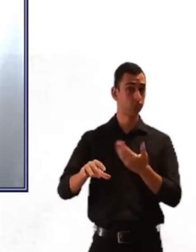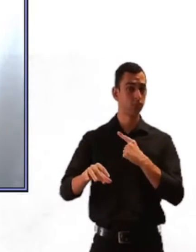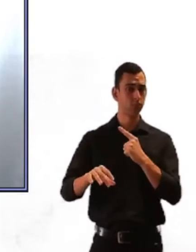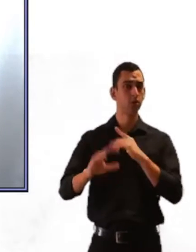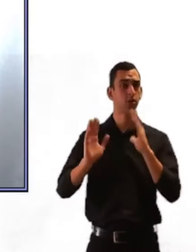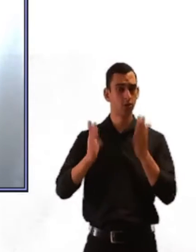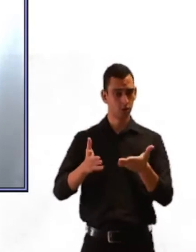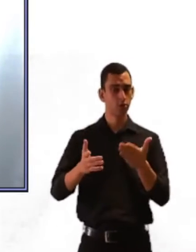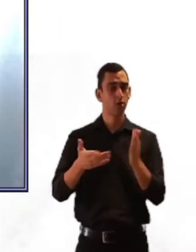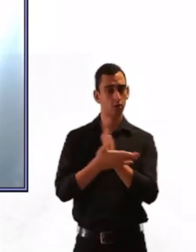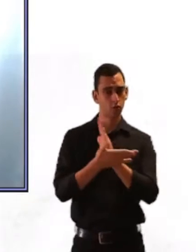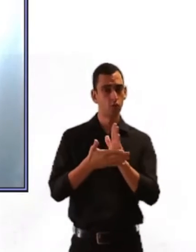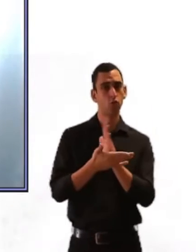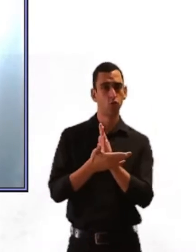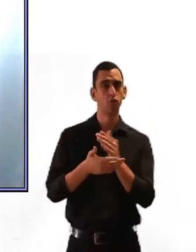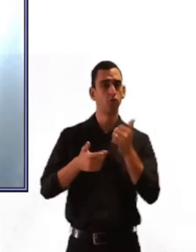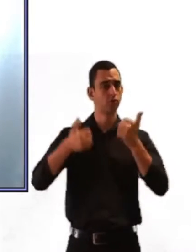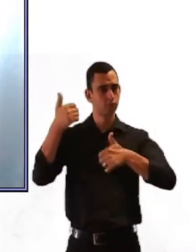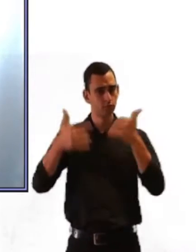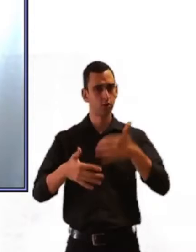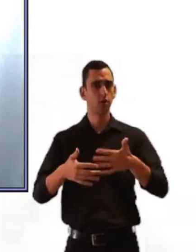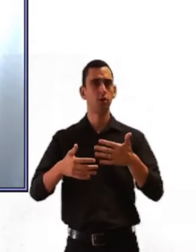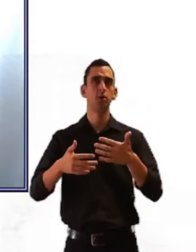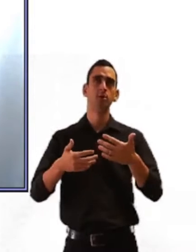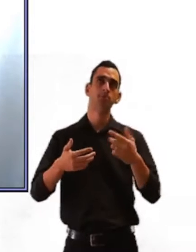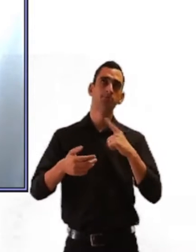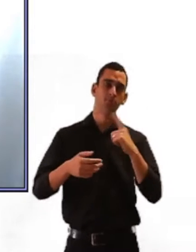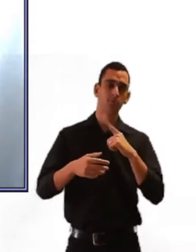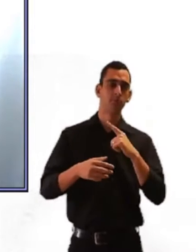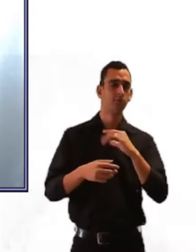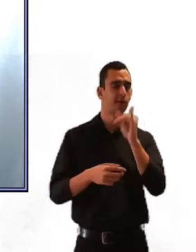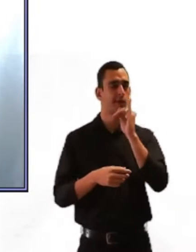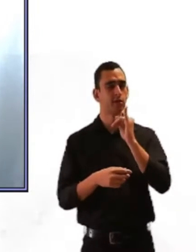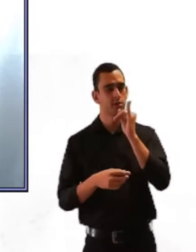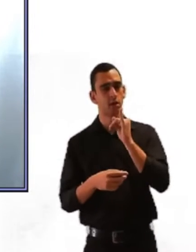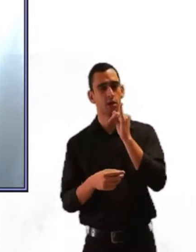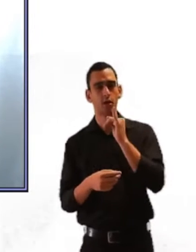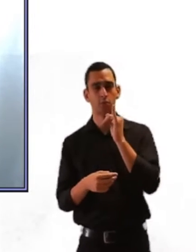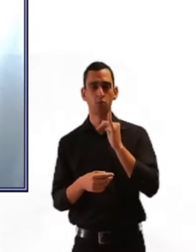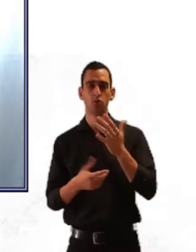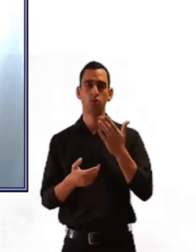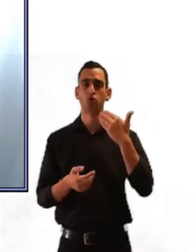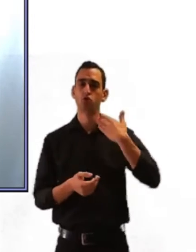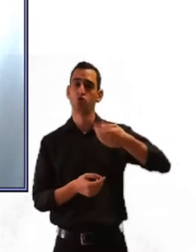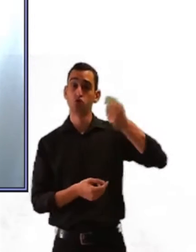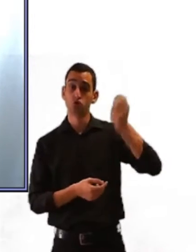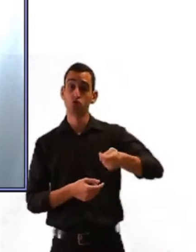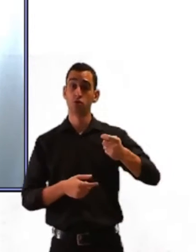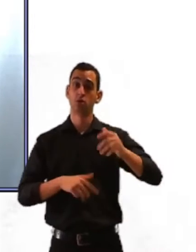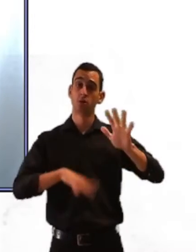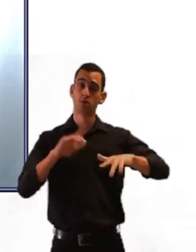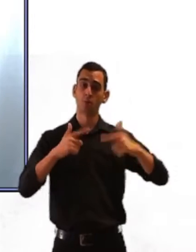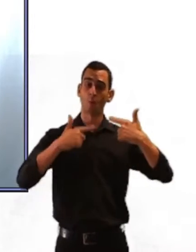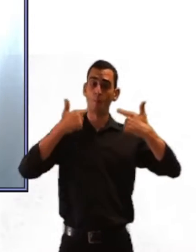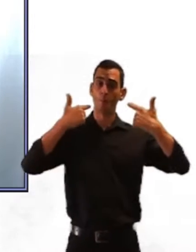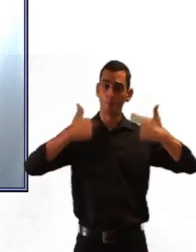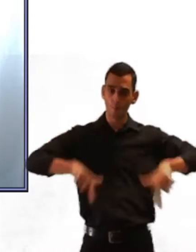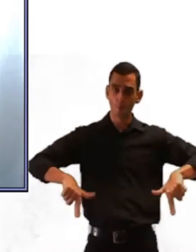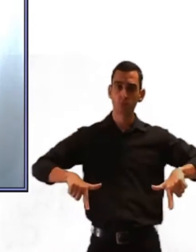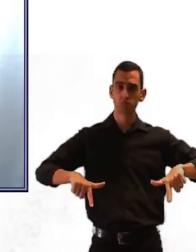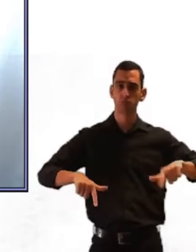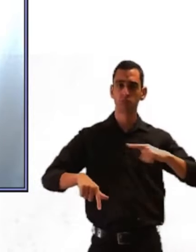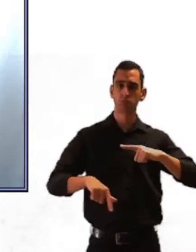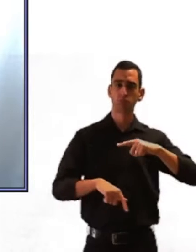a lei, né, que é esse exemplo de verdade, de um juiz que atua totalmente despido de